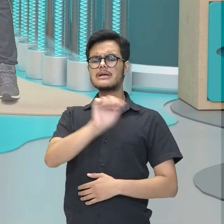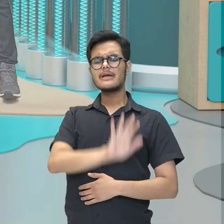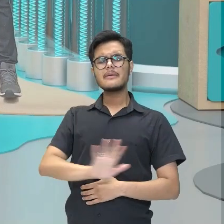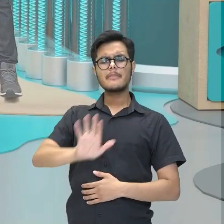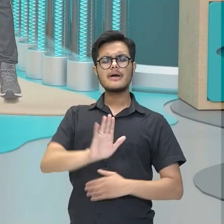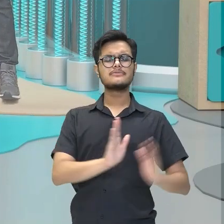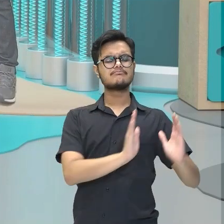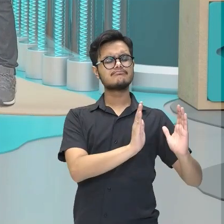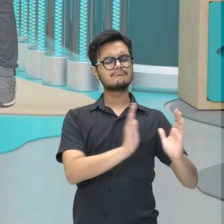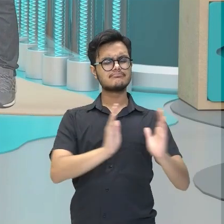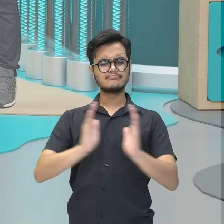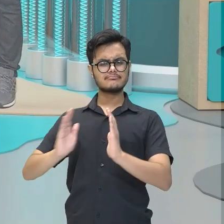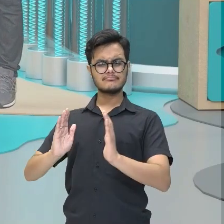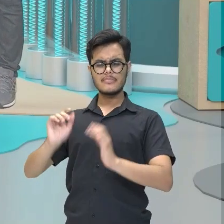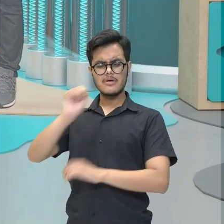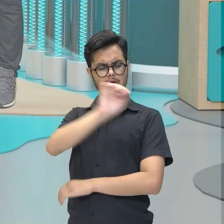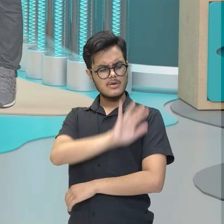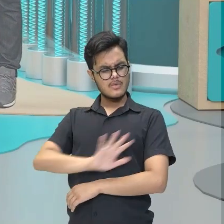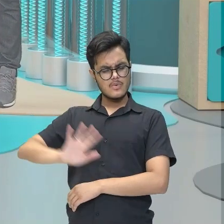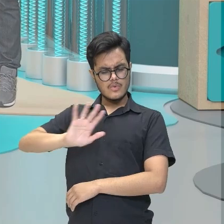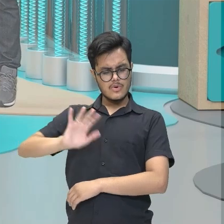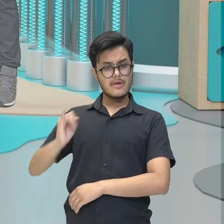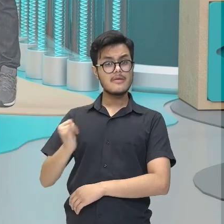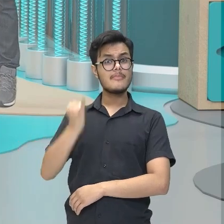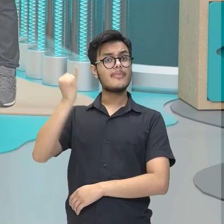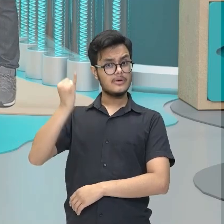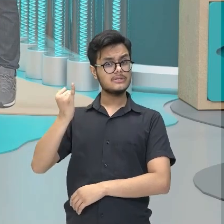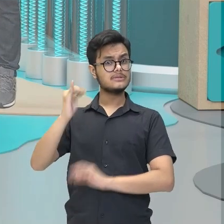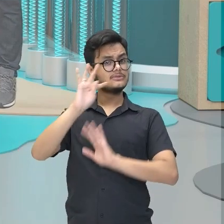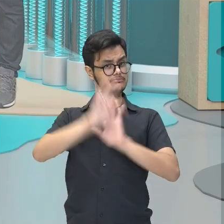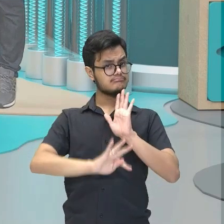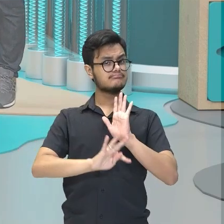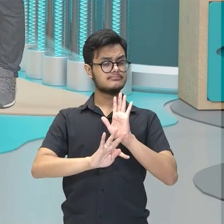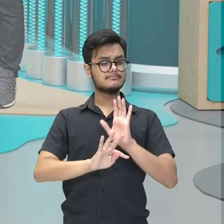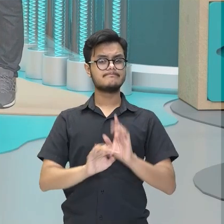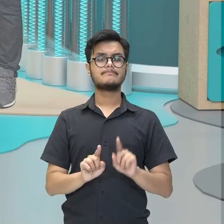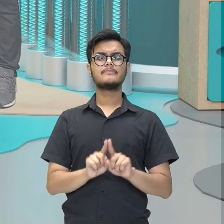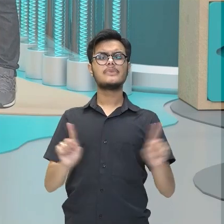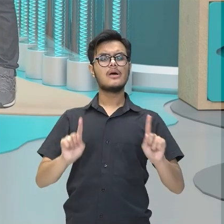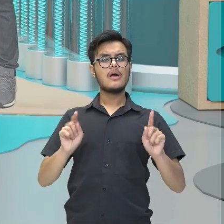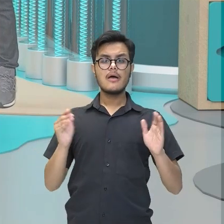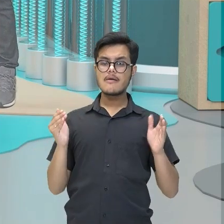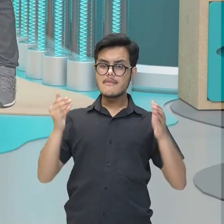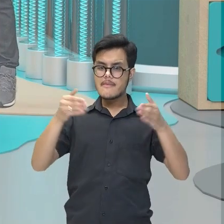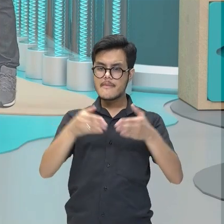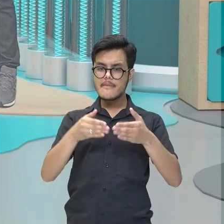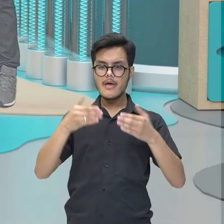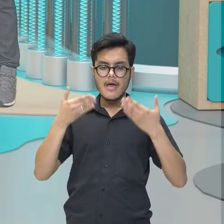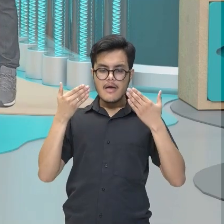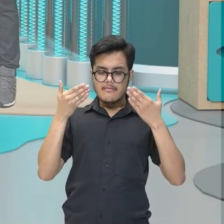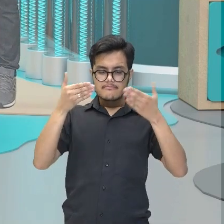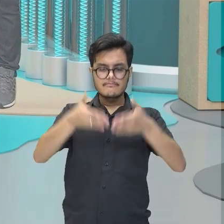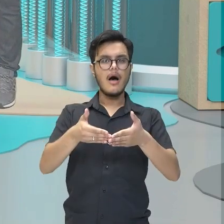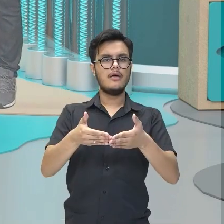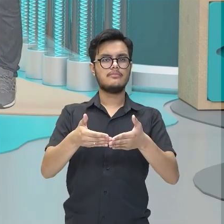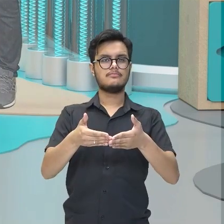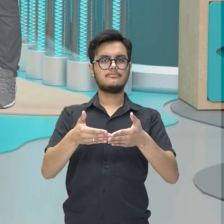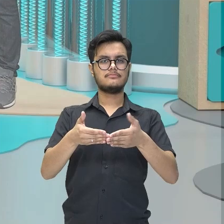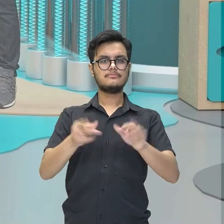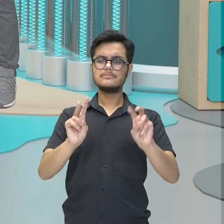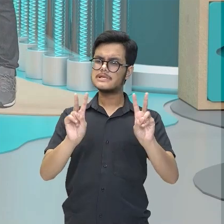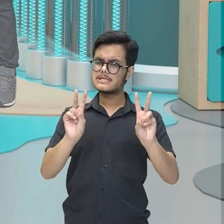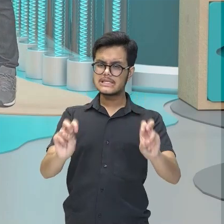imagens também são parte importante do texto, que estão ali para complementar, estão ali